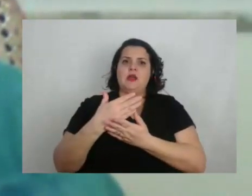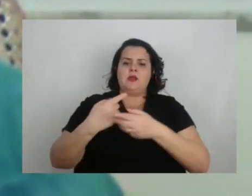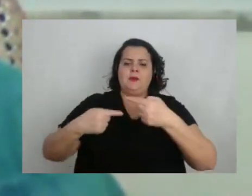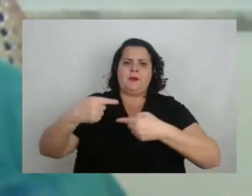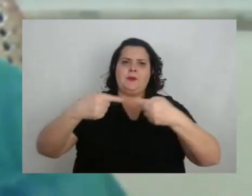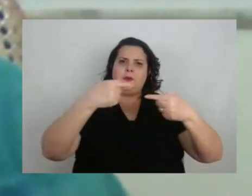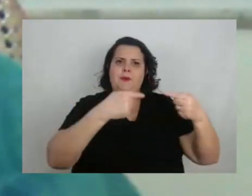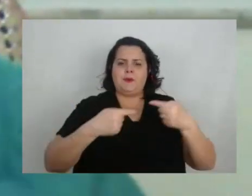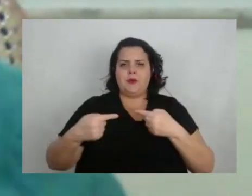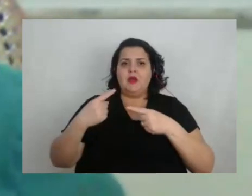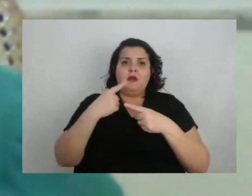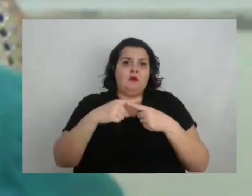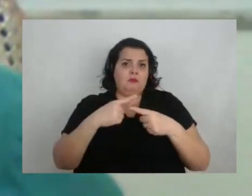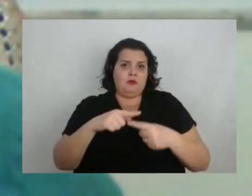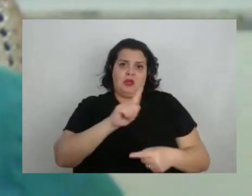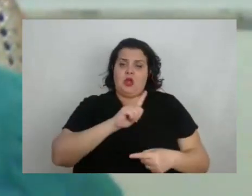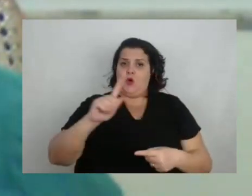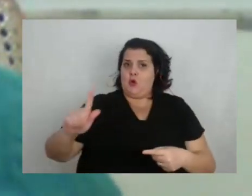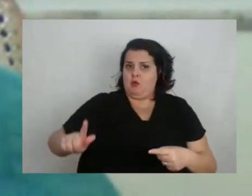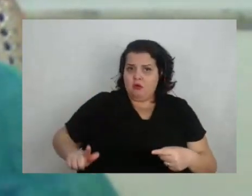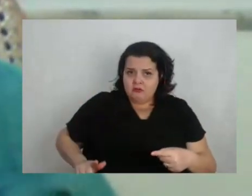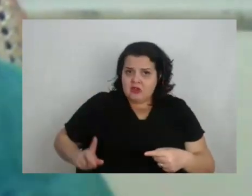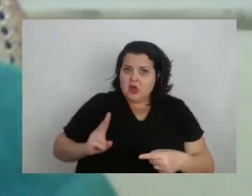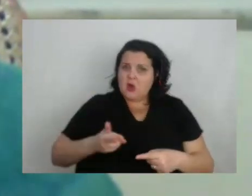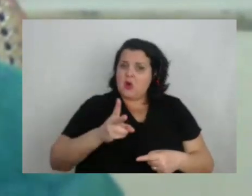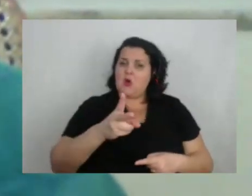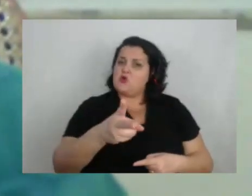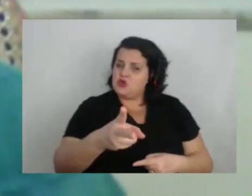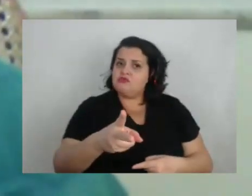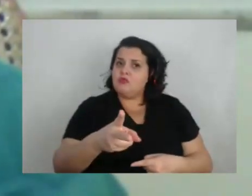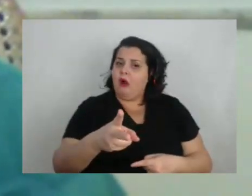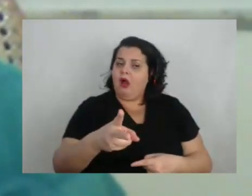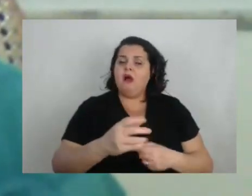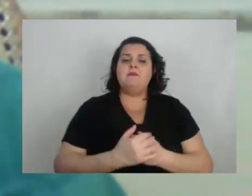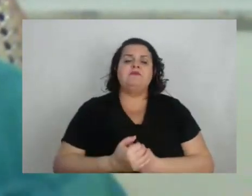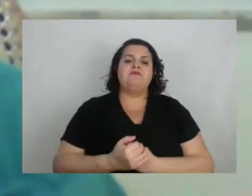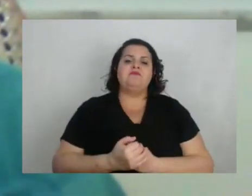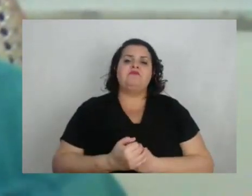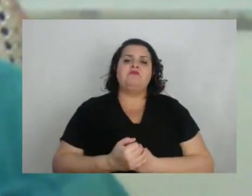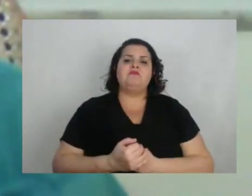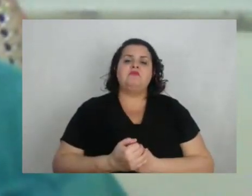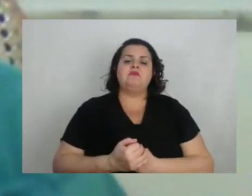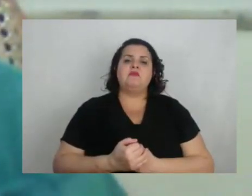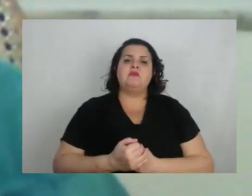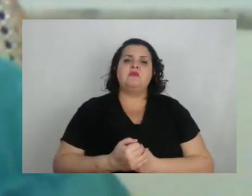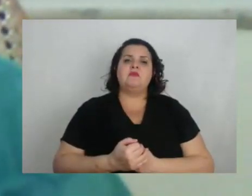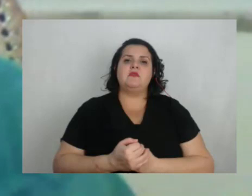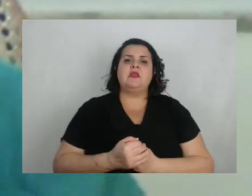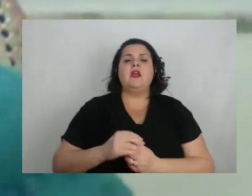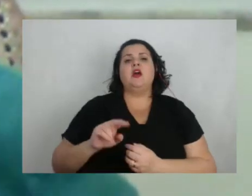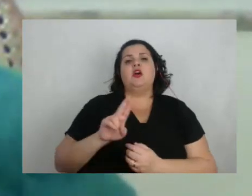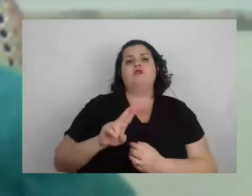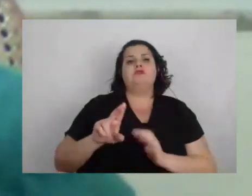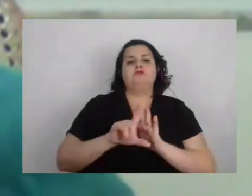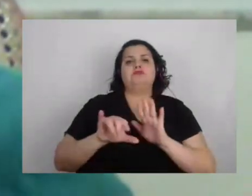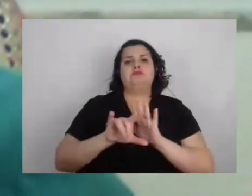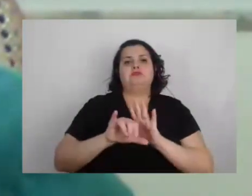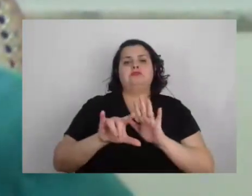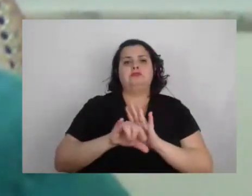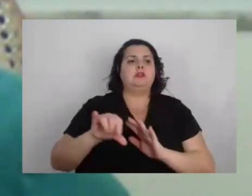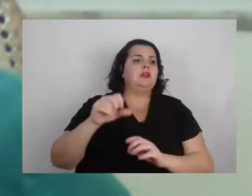governo ainda insistir em exercitar na saúde a emenda constitucional 95 e